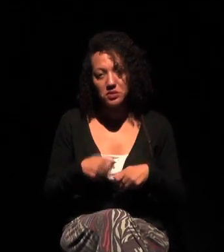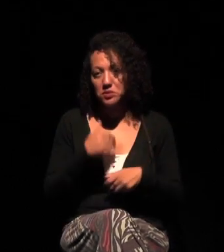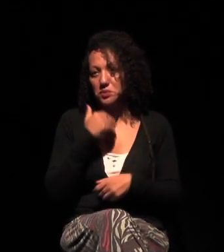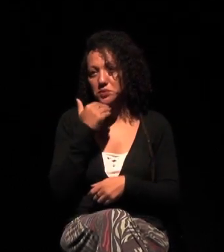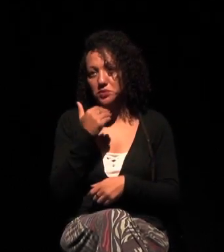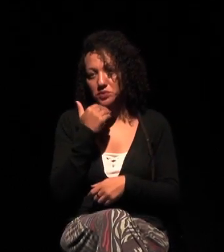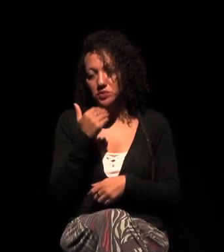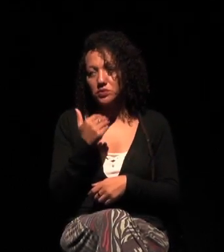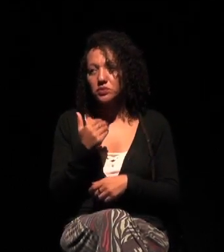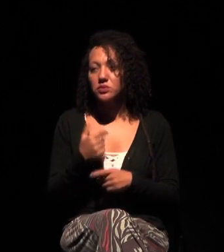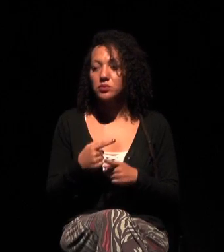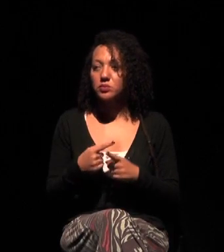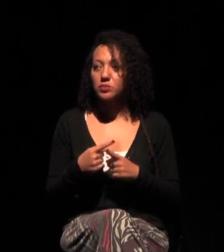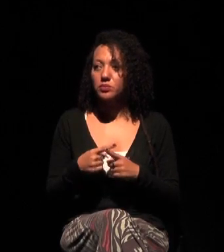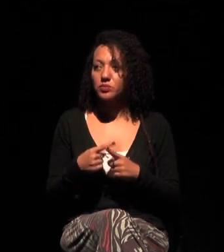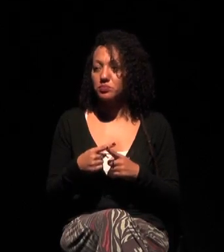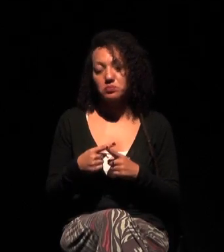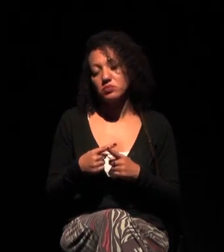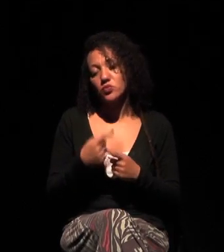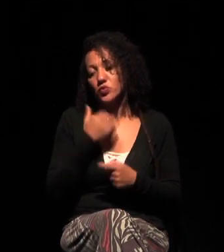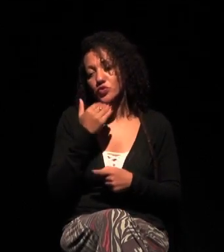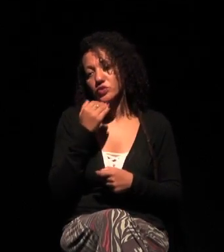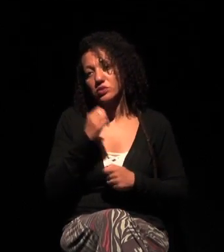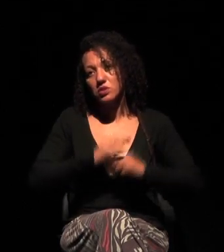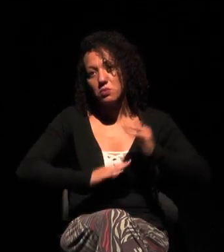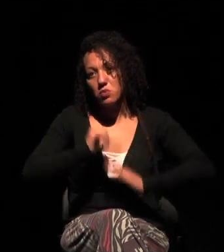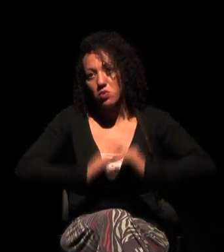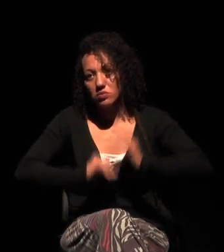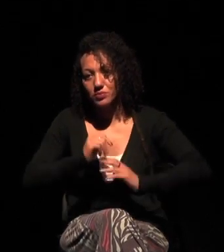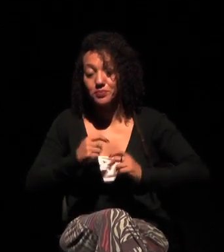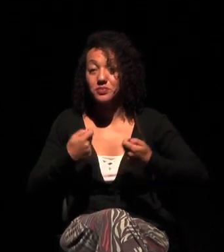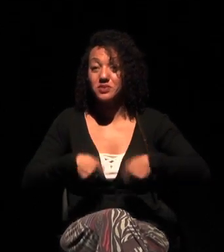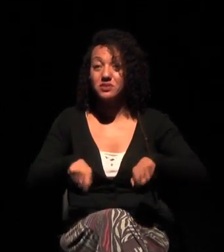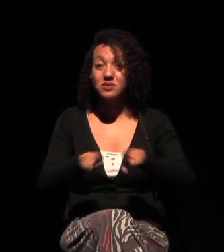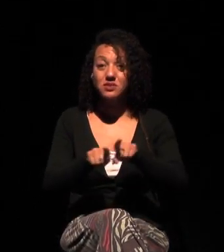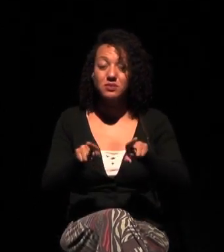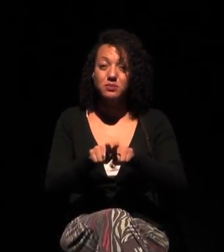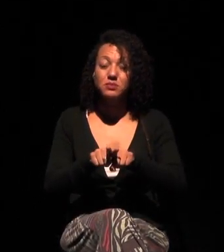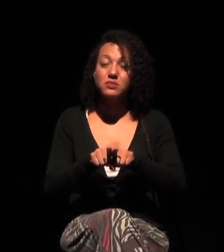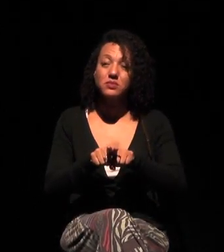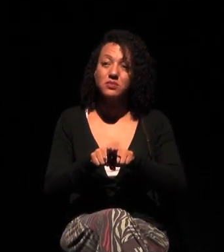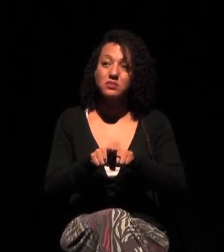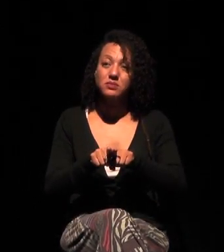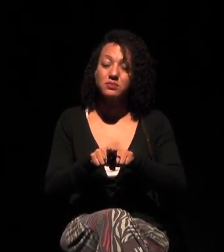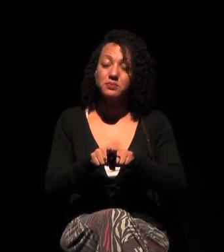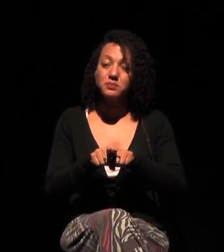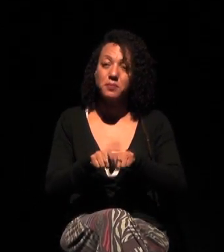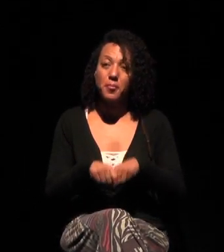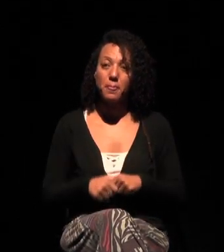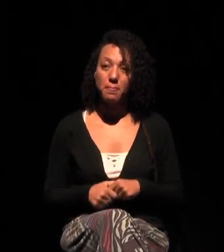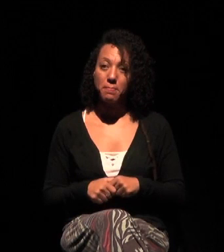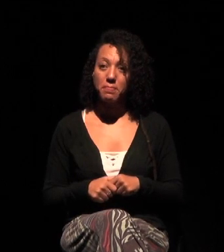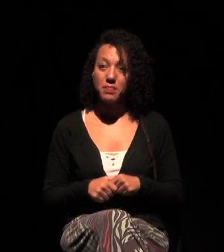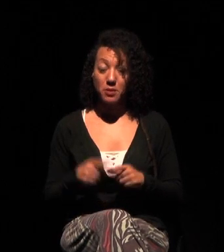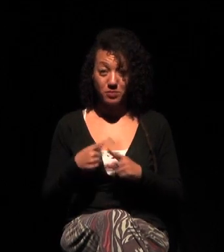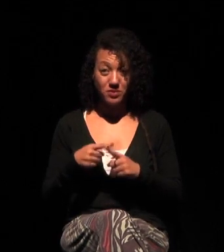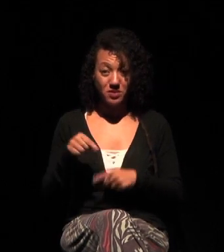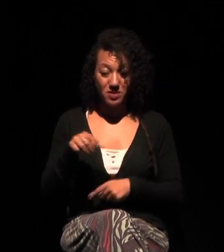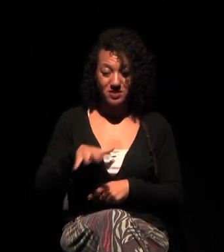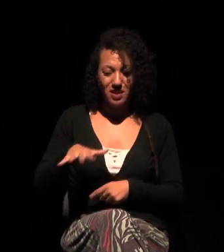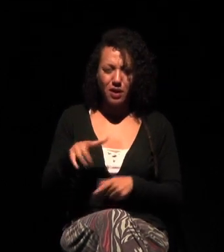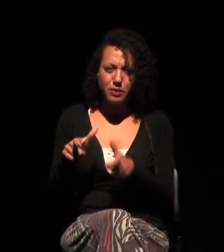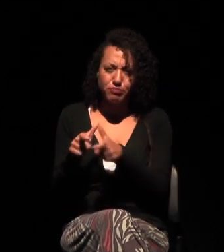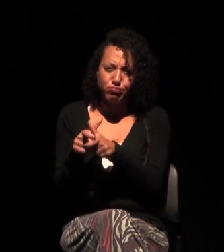de proativa e é preciso cada vez mais porque o e essa nail é muito